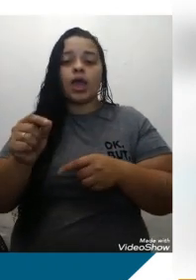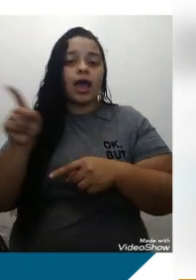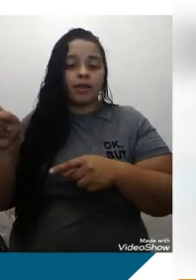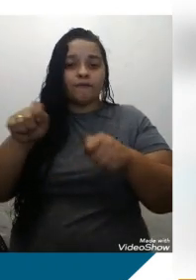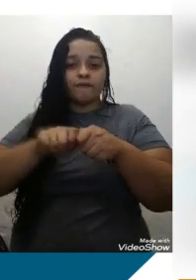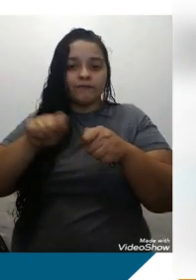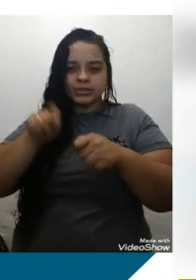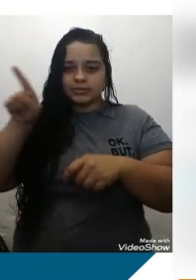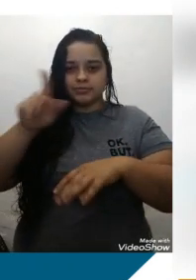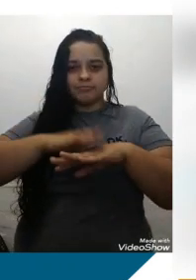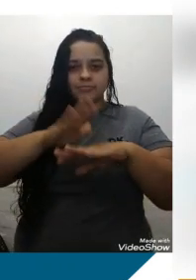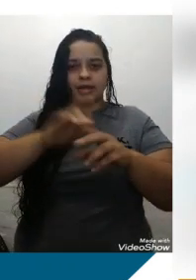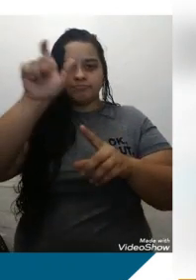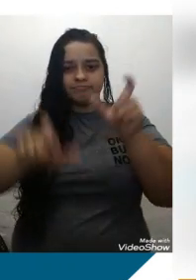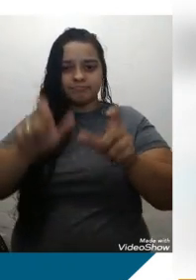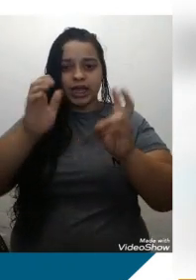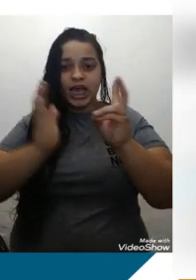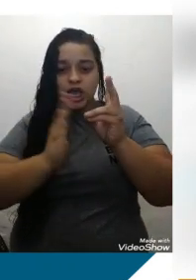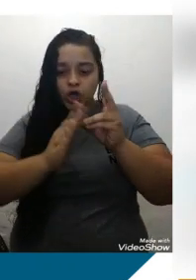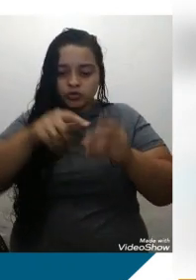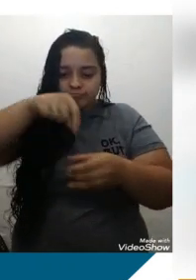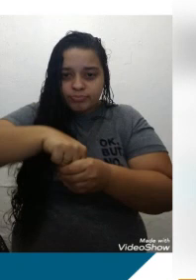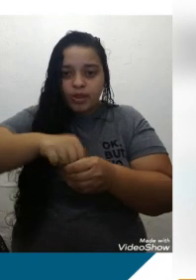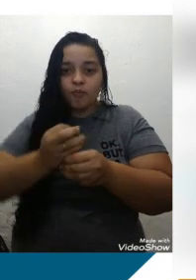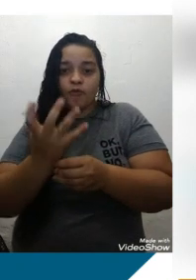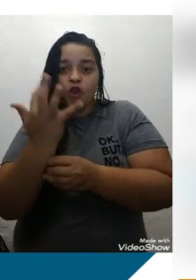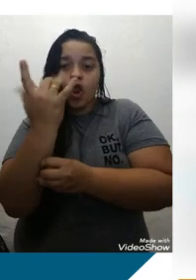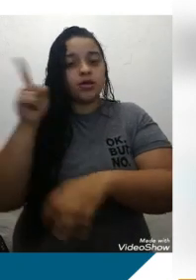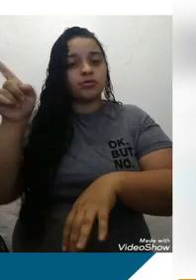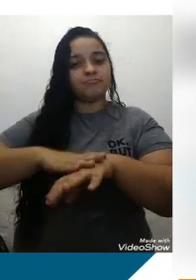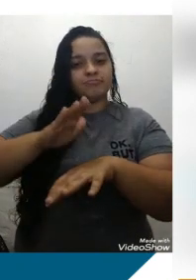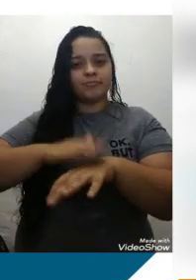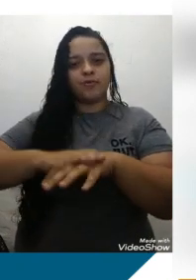espécies na floresta amazônica para sua própria sobrevivência, né? Então tem ali também...